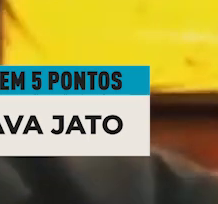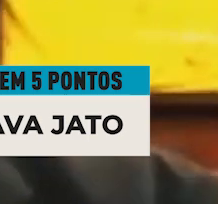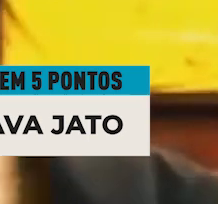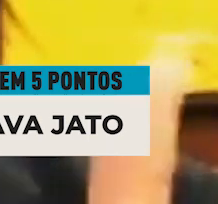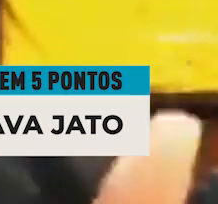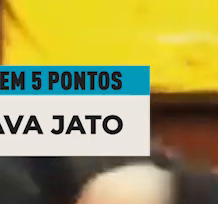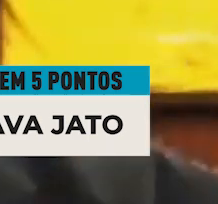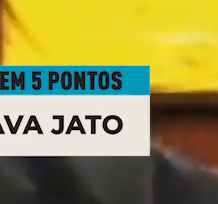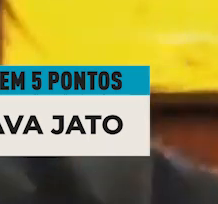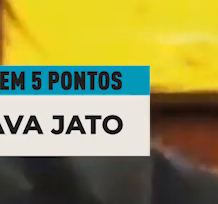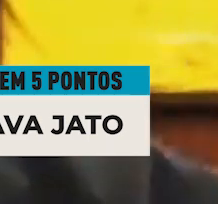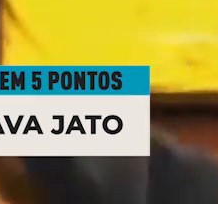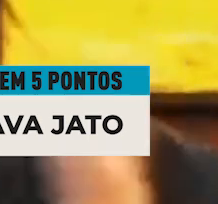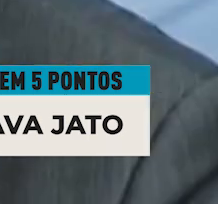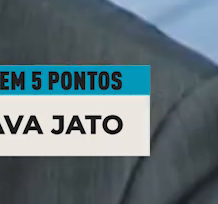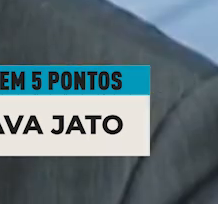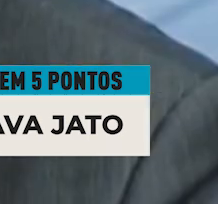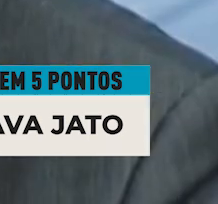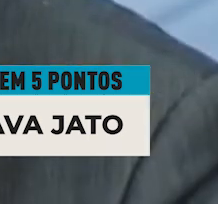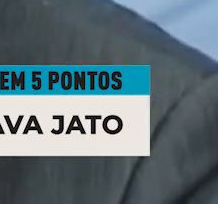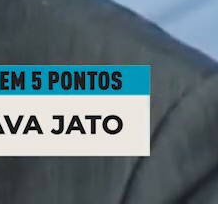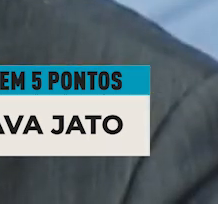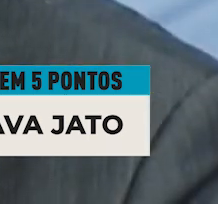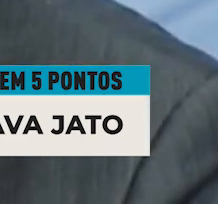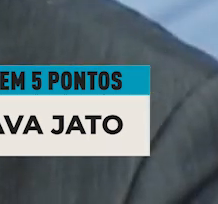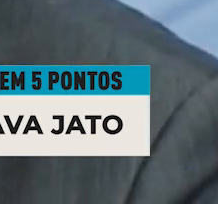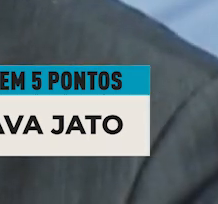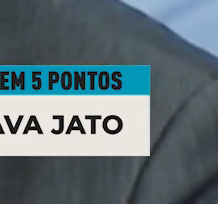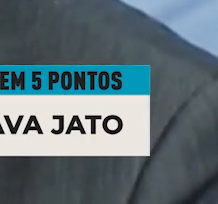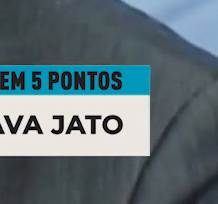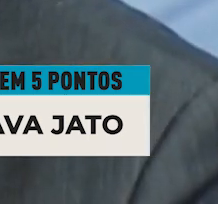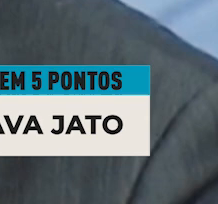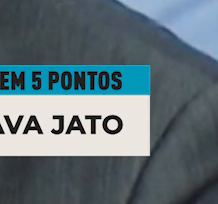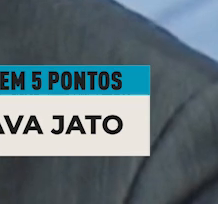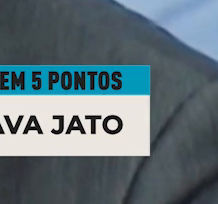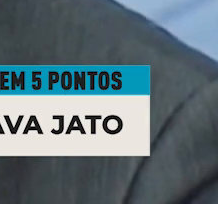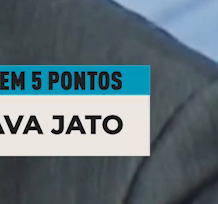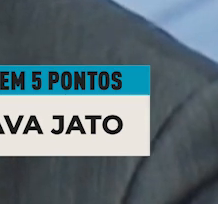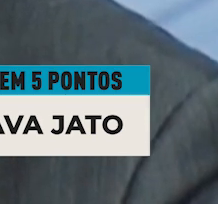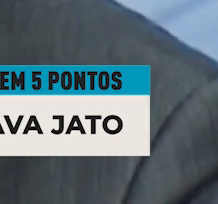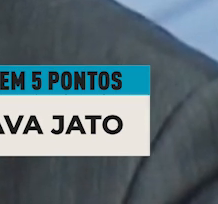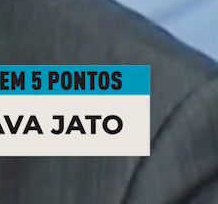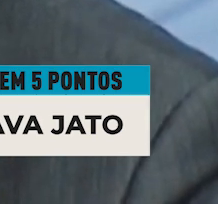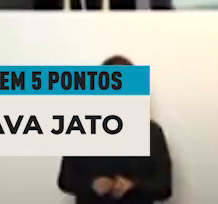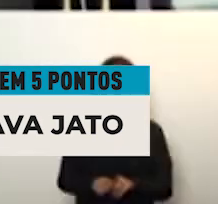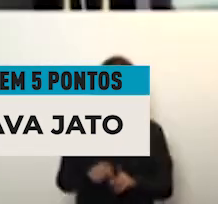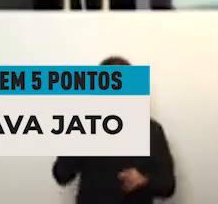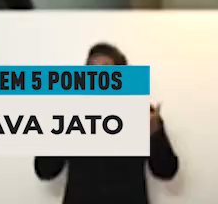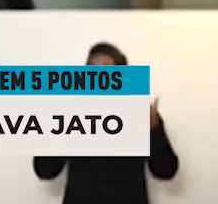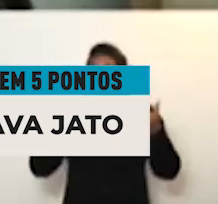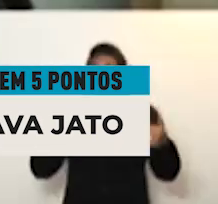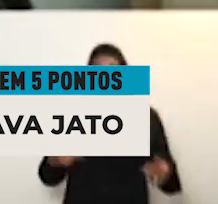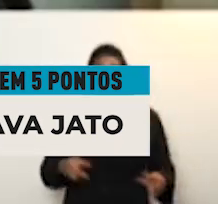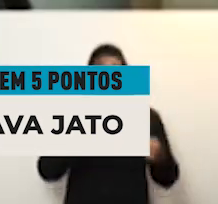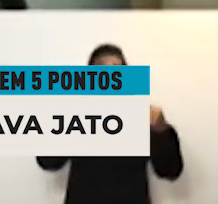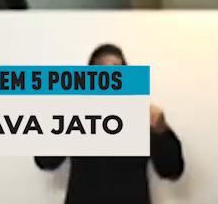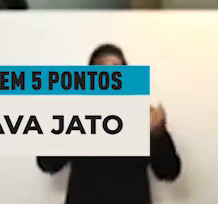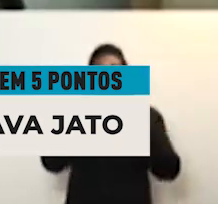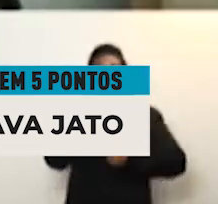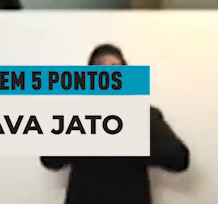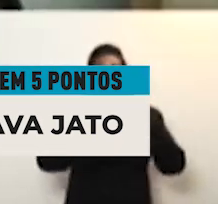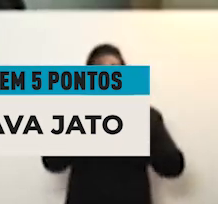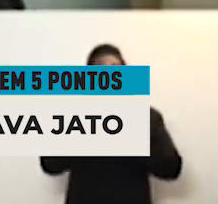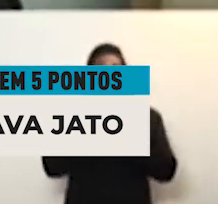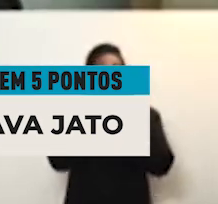a suspensão de duas investigações sobre José Serra. Os julgamentos colegiados também serão retomados. Ainda hoje, no